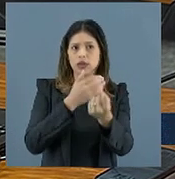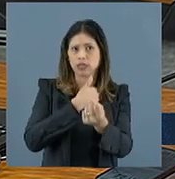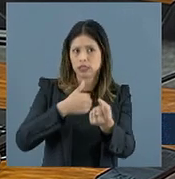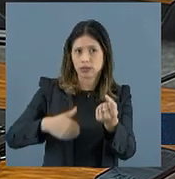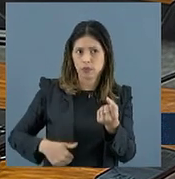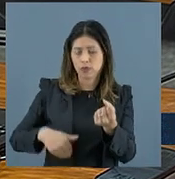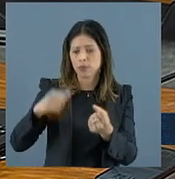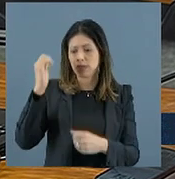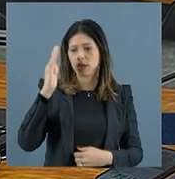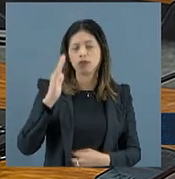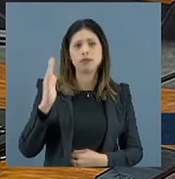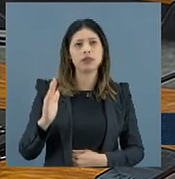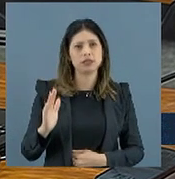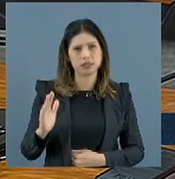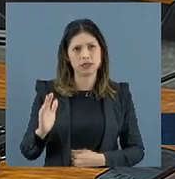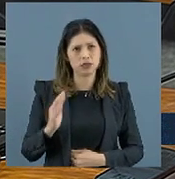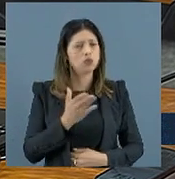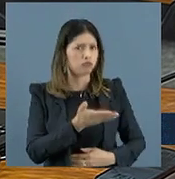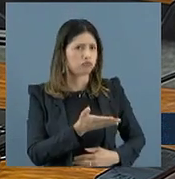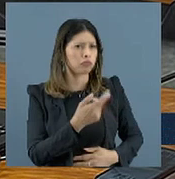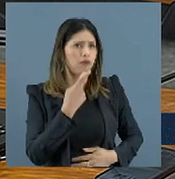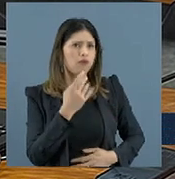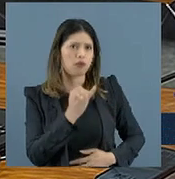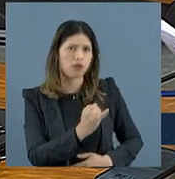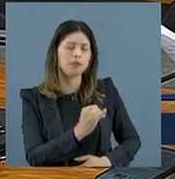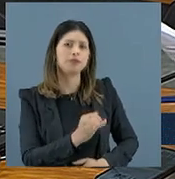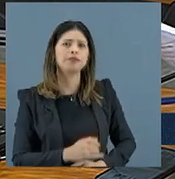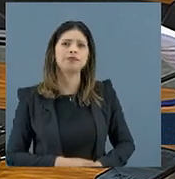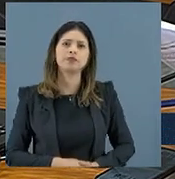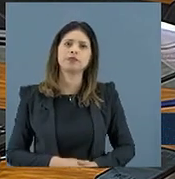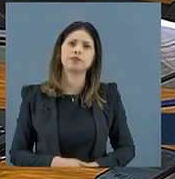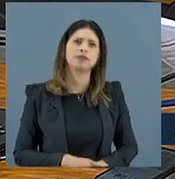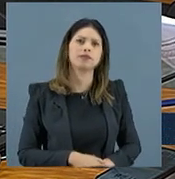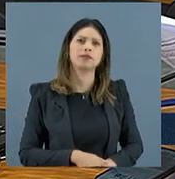no Brasil, né? Então, essa eu já deixo para o senhor.